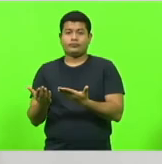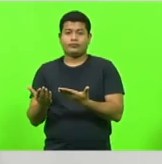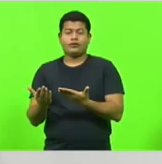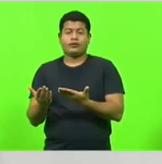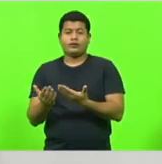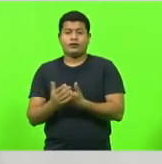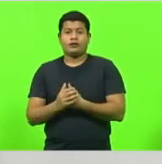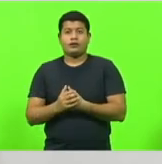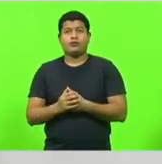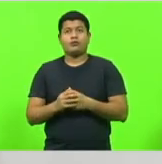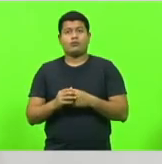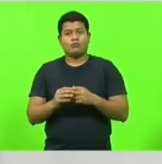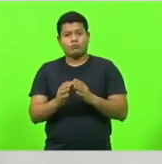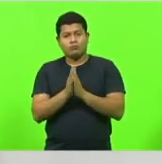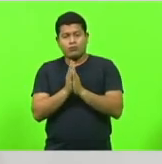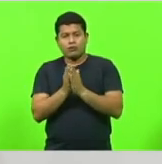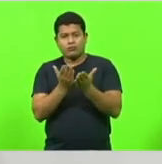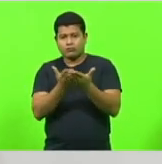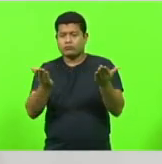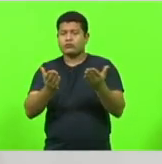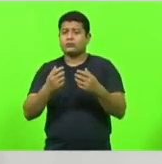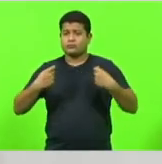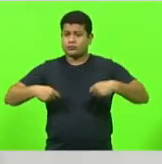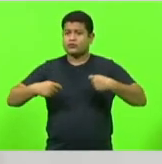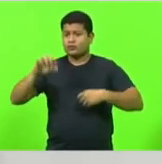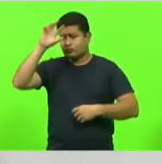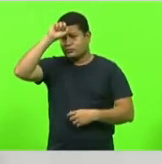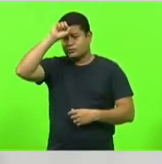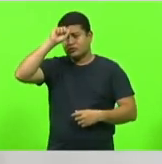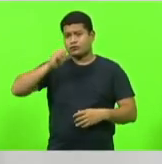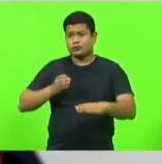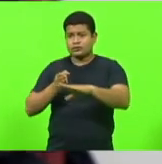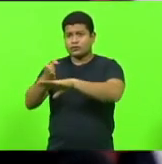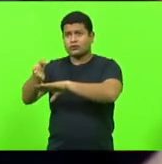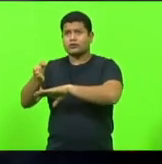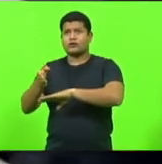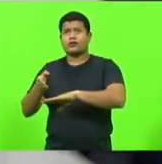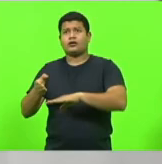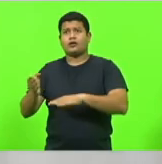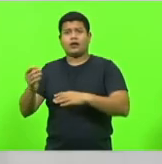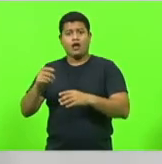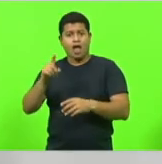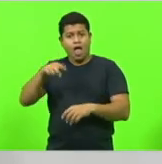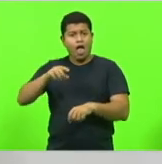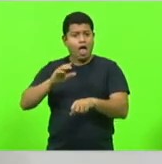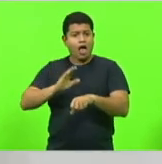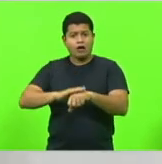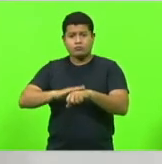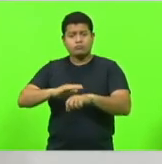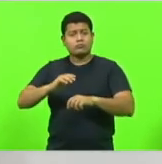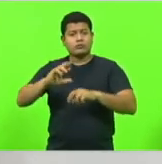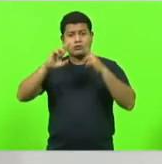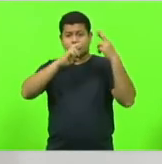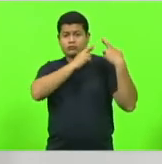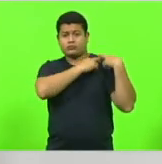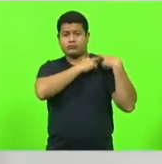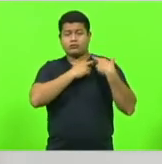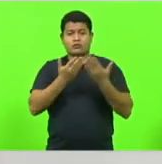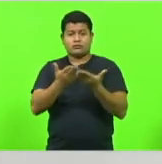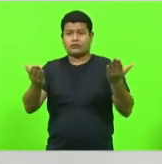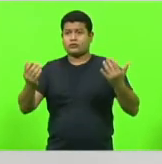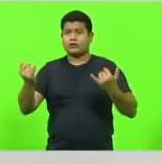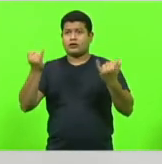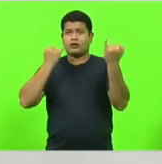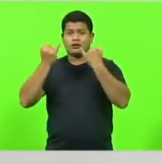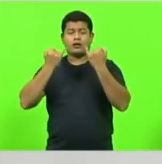da transparência, procura, investiga. Isso é serviço de vocês. Porque quando a gente coloca, acabam chamando a gente de gabinete